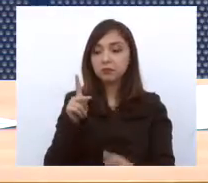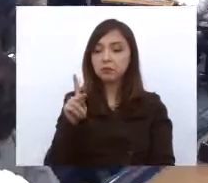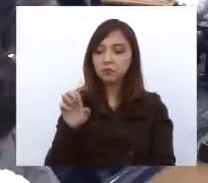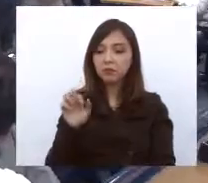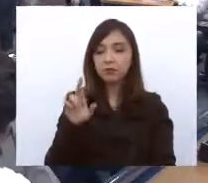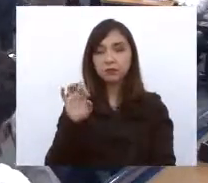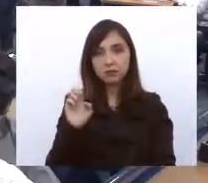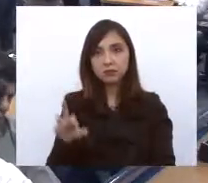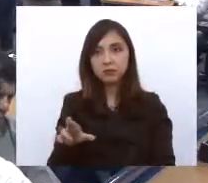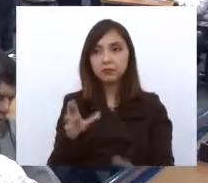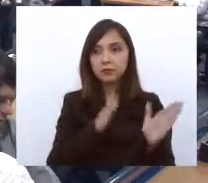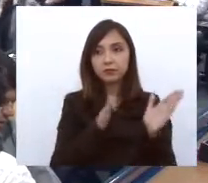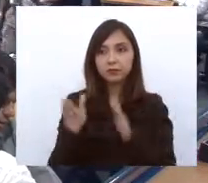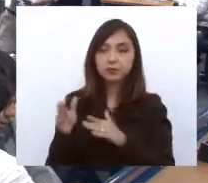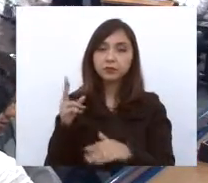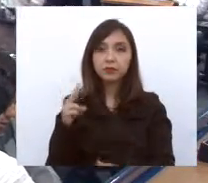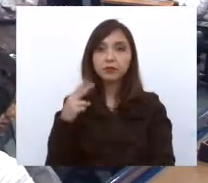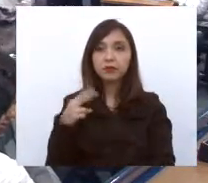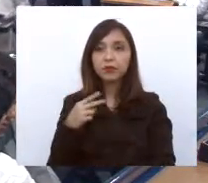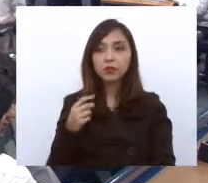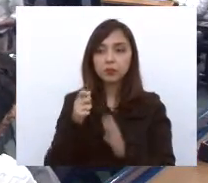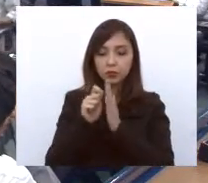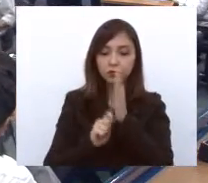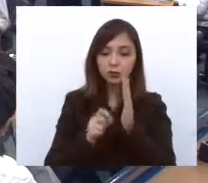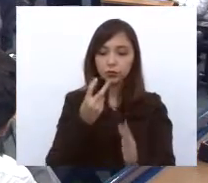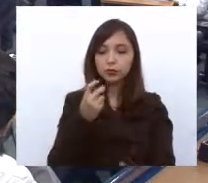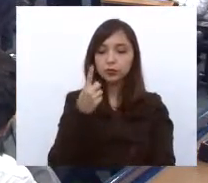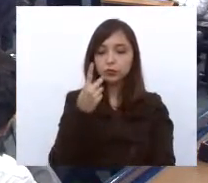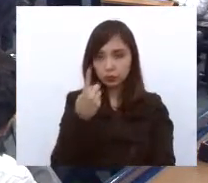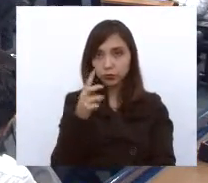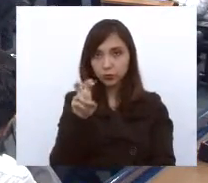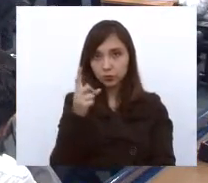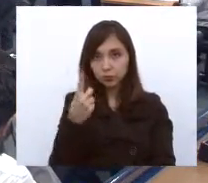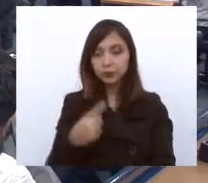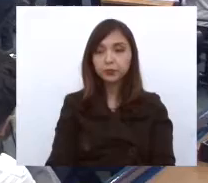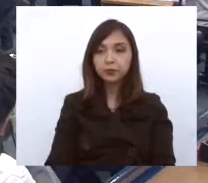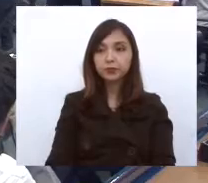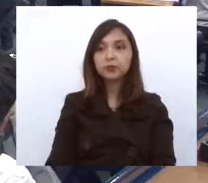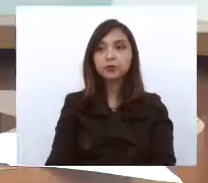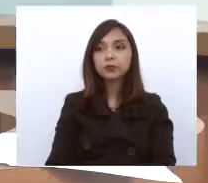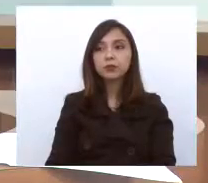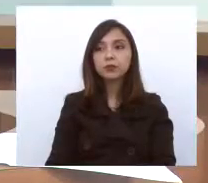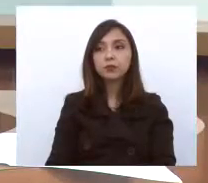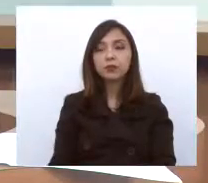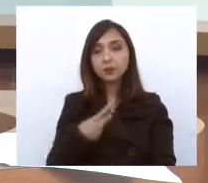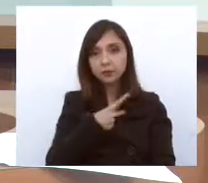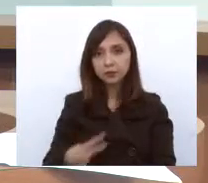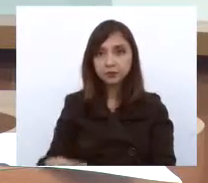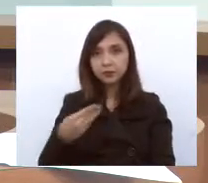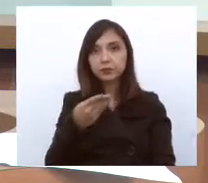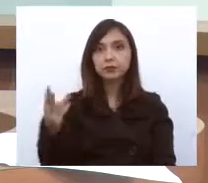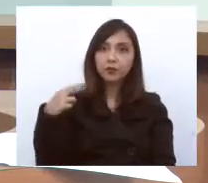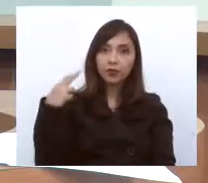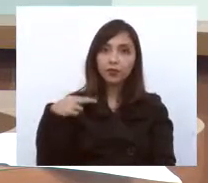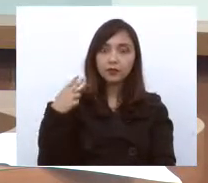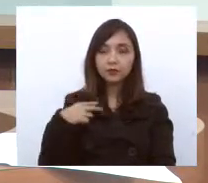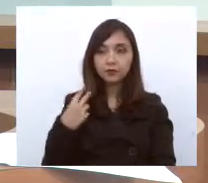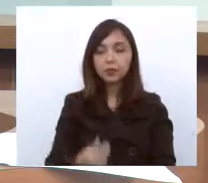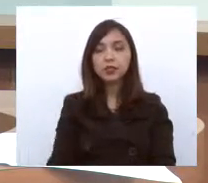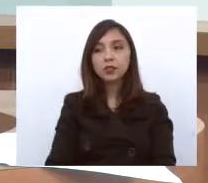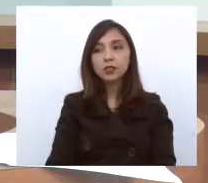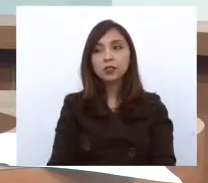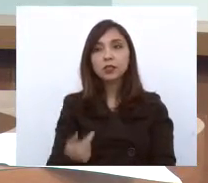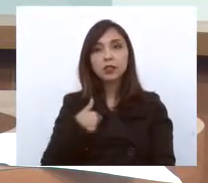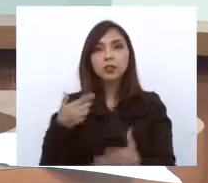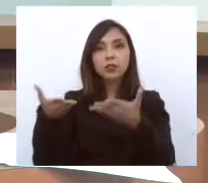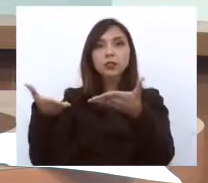vereador. Como Lornella. Senhor presidente, pelo 151. Pelo artigo 151, vereador. Senhor presidente, senhores vereadores, eu convido